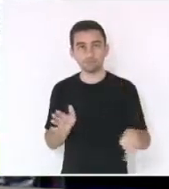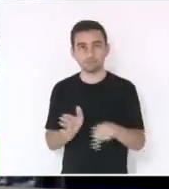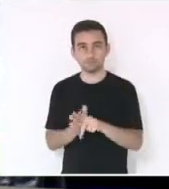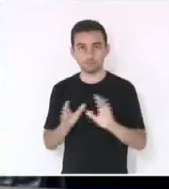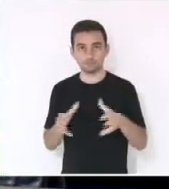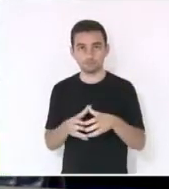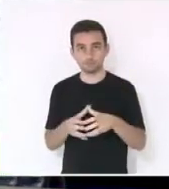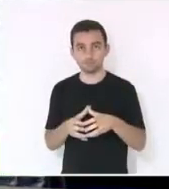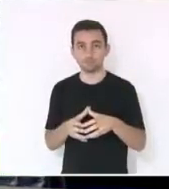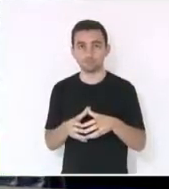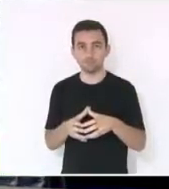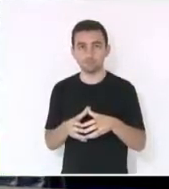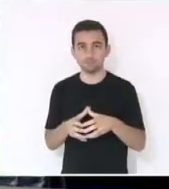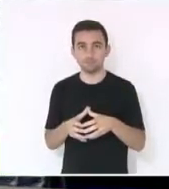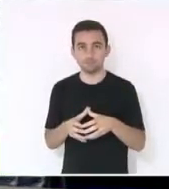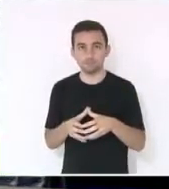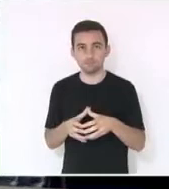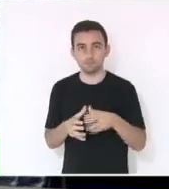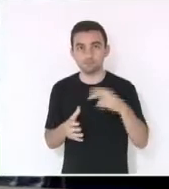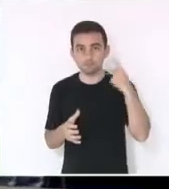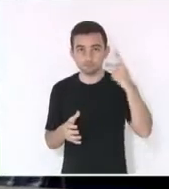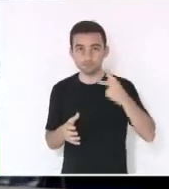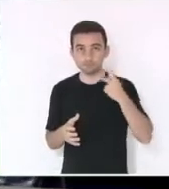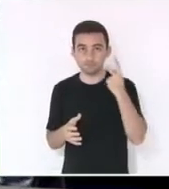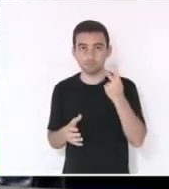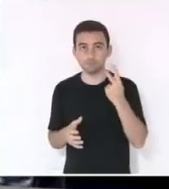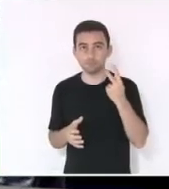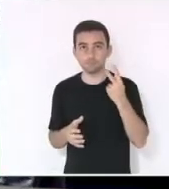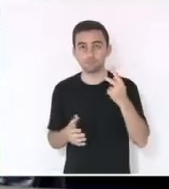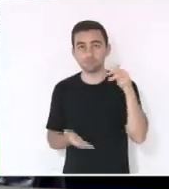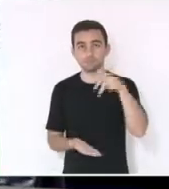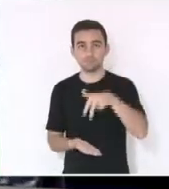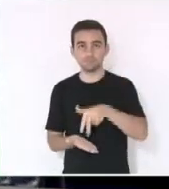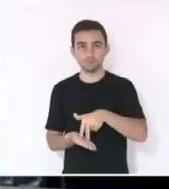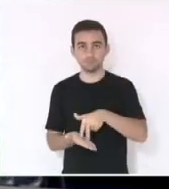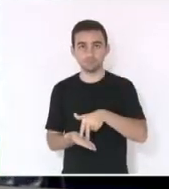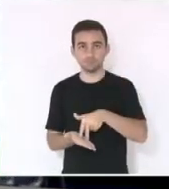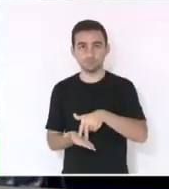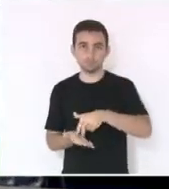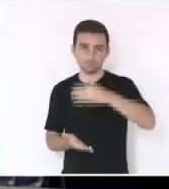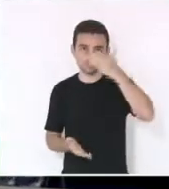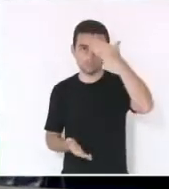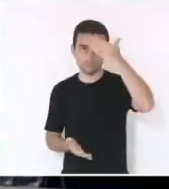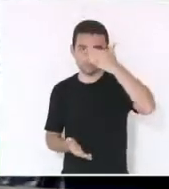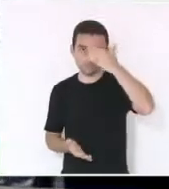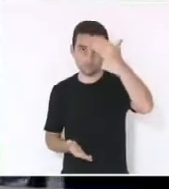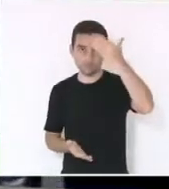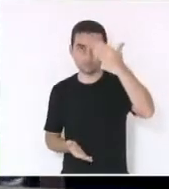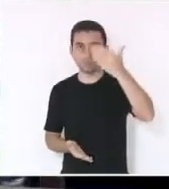partidos políticos, ocuparam a tribuna os senhores deputados Antônia Guiar,